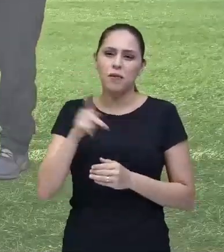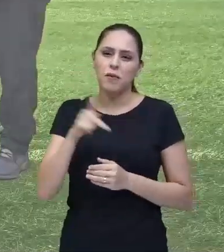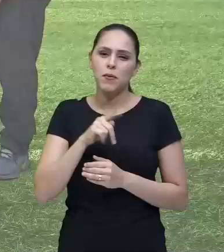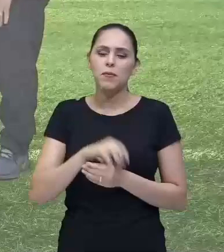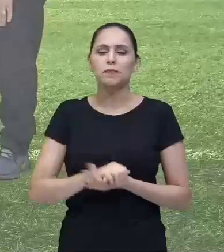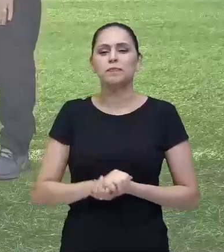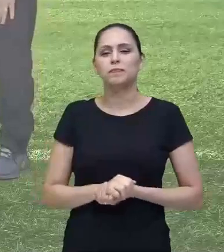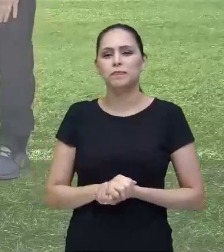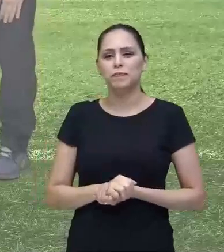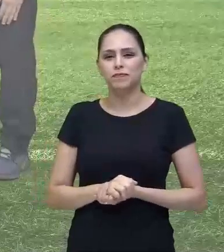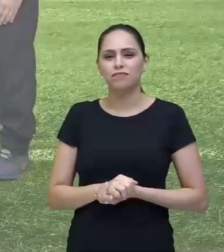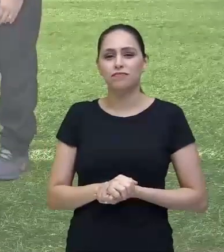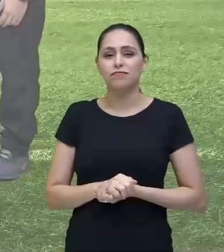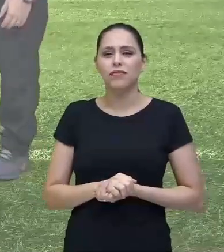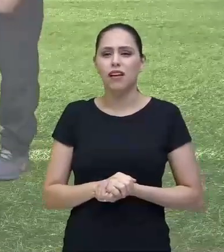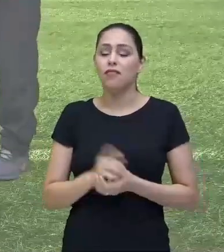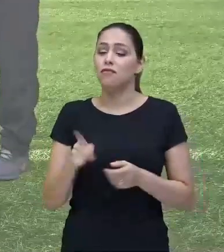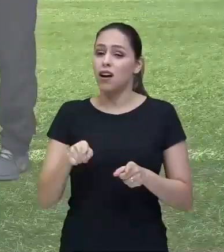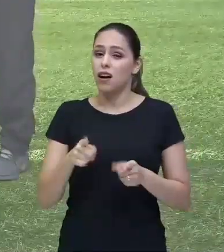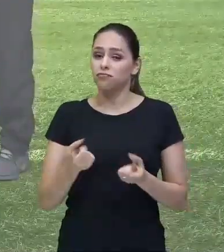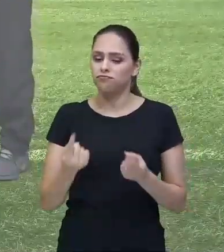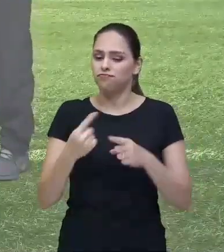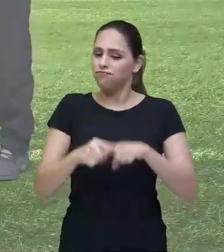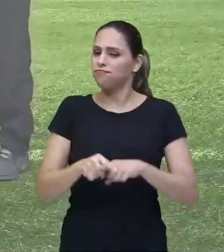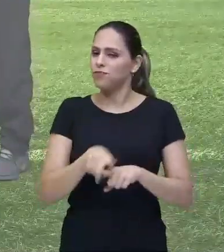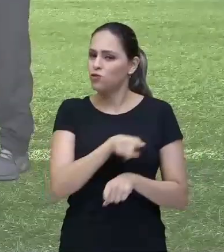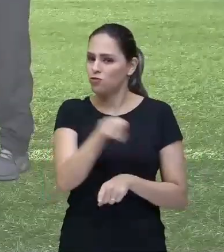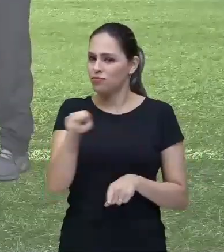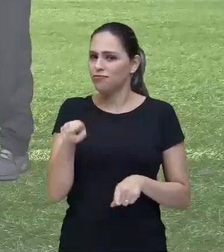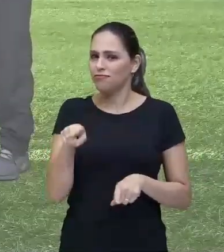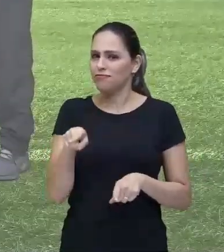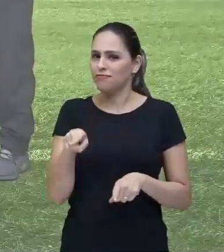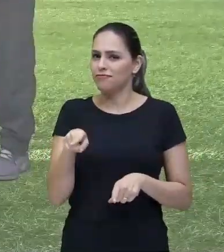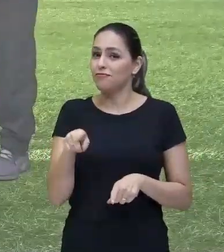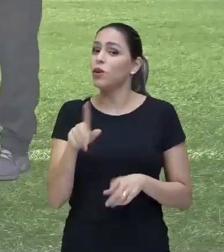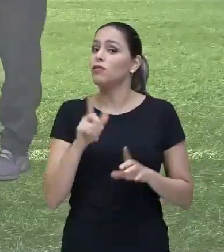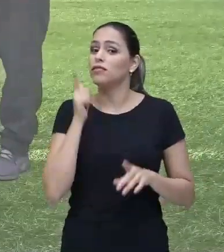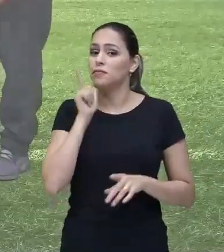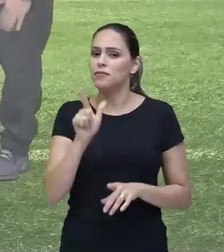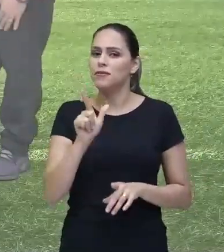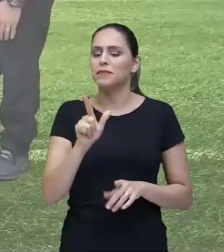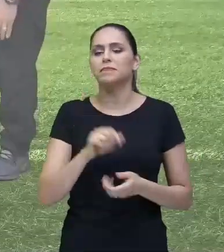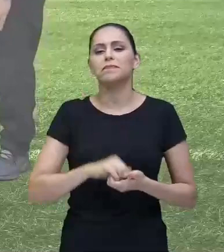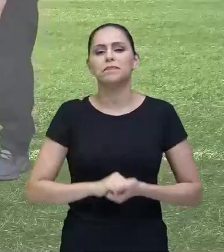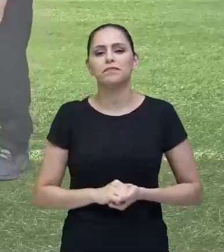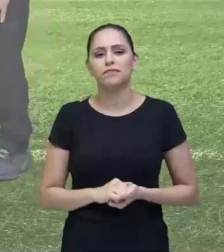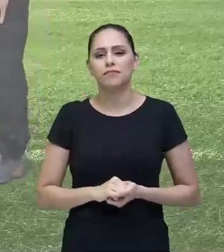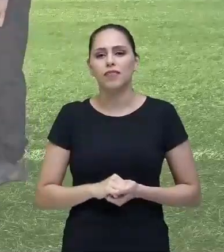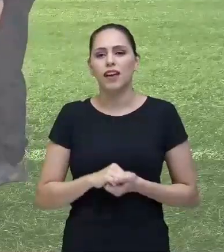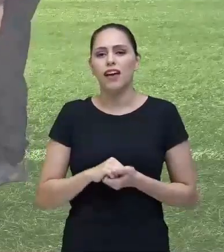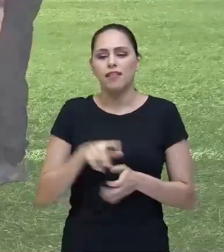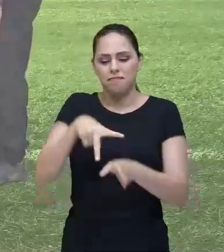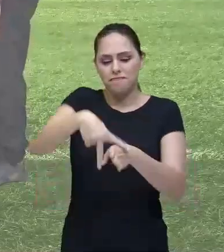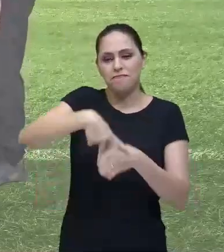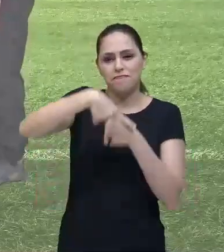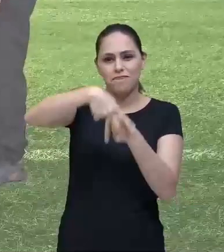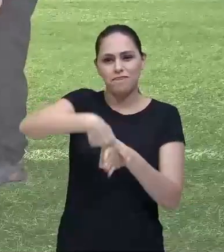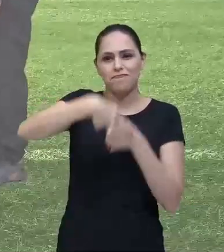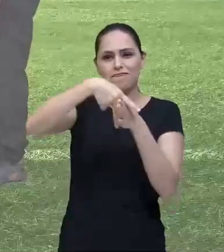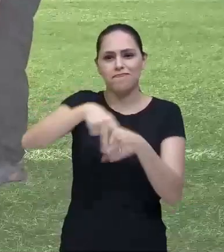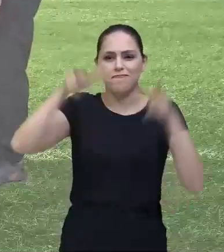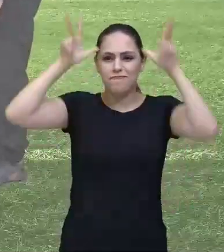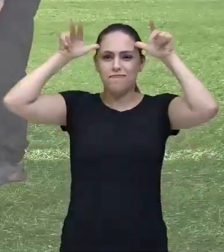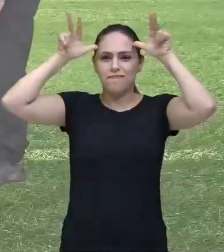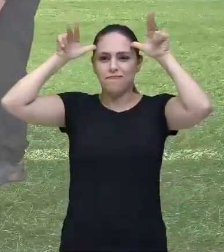William. Ele vai competir com vocês, vai brincar com vocês. Bora ver vocês ganharem dele. E para essa prova que é o hipismo, a gente só vai precisar do